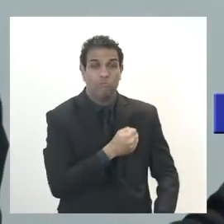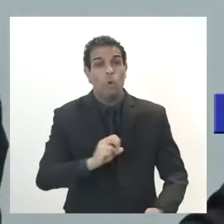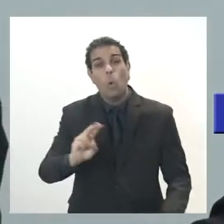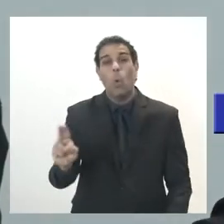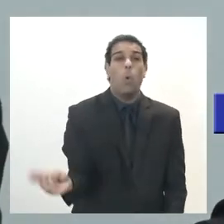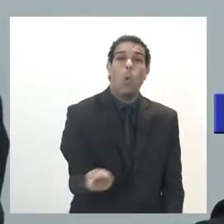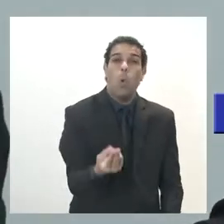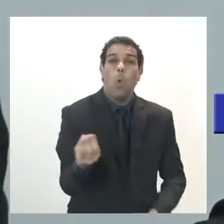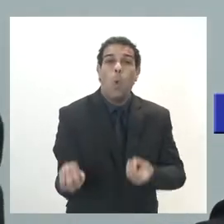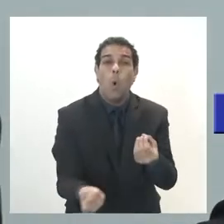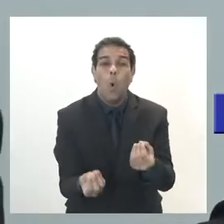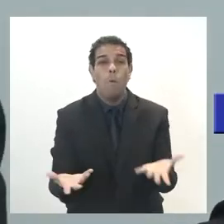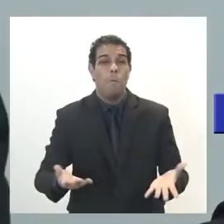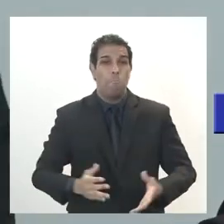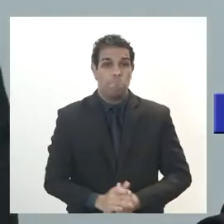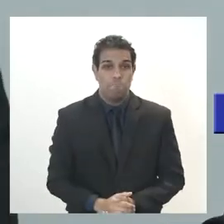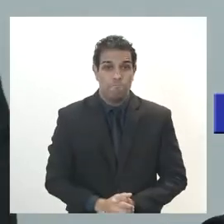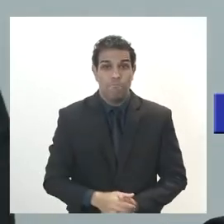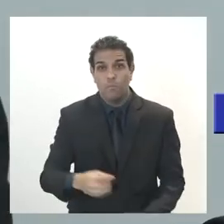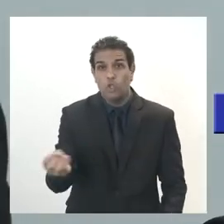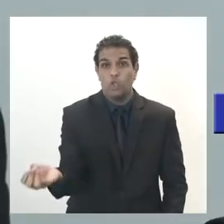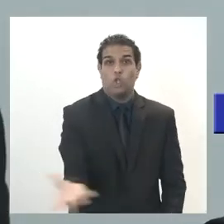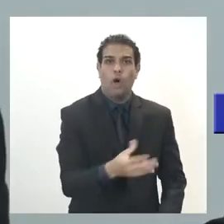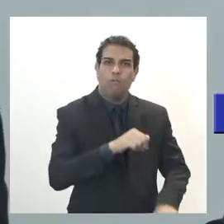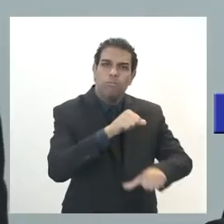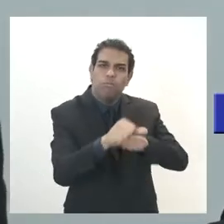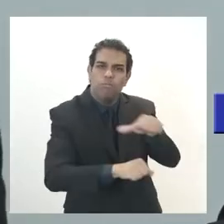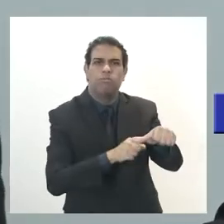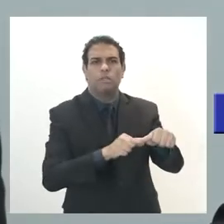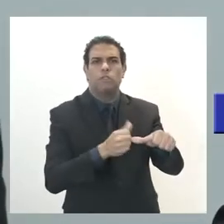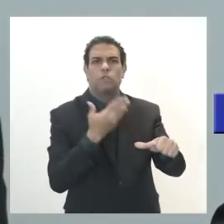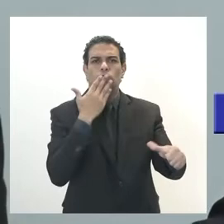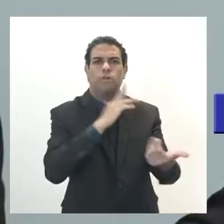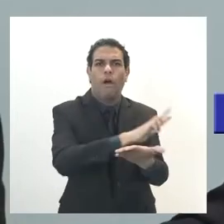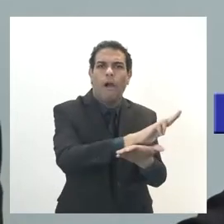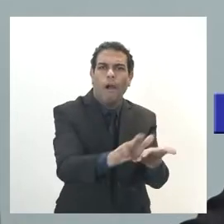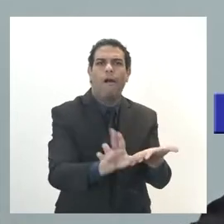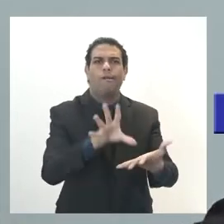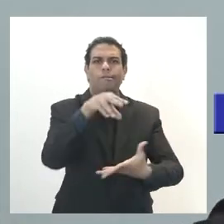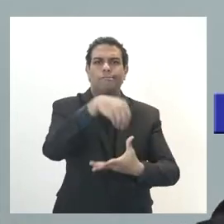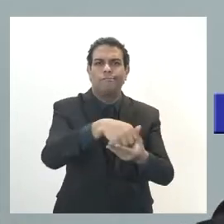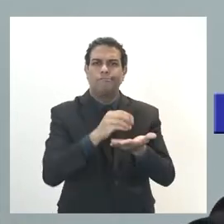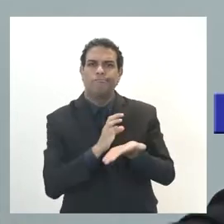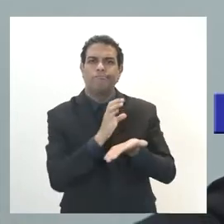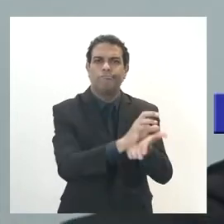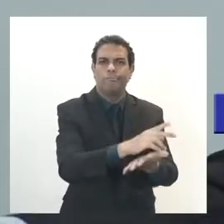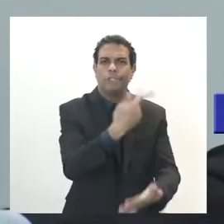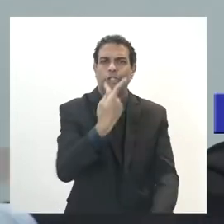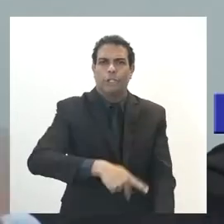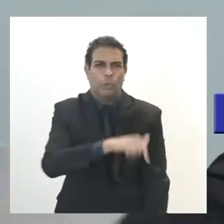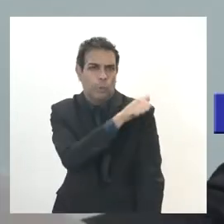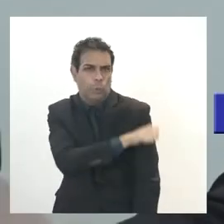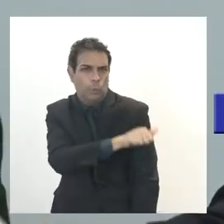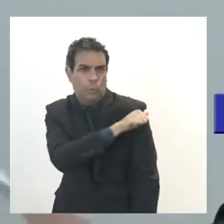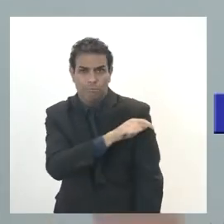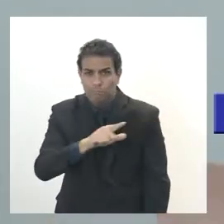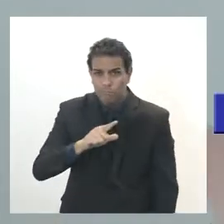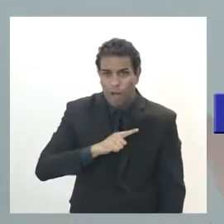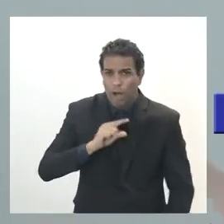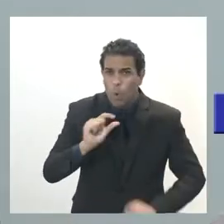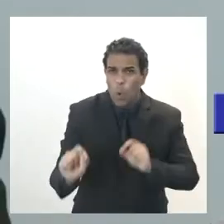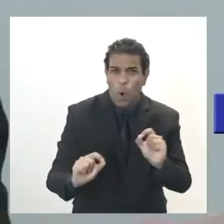função do novo regime de recuperação fiscal à qual o estado do Rio de Janeiro